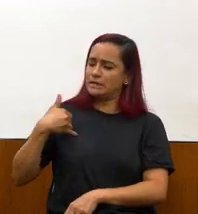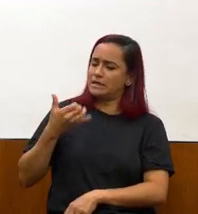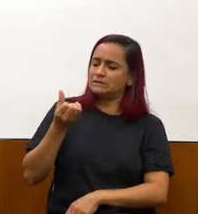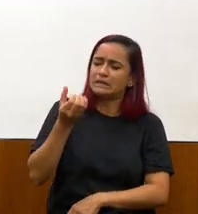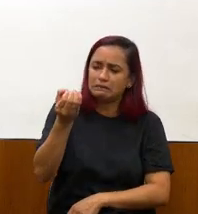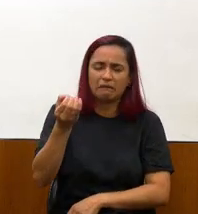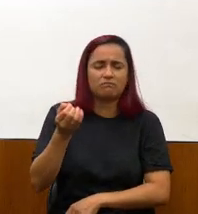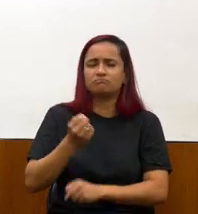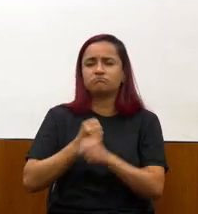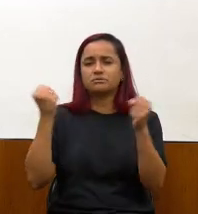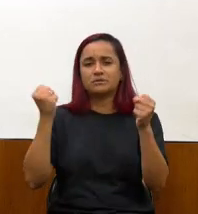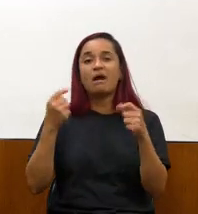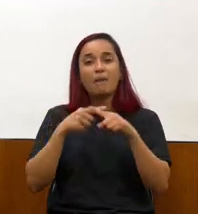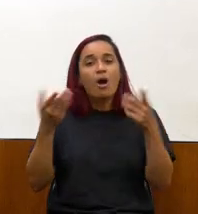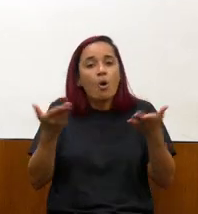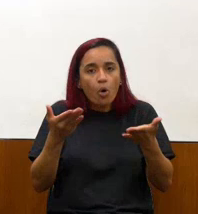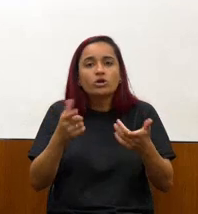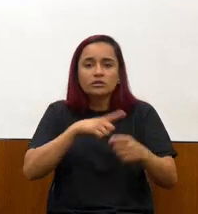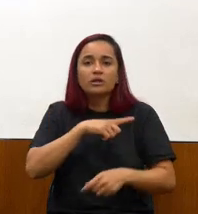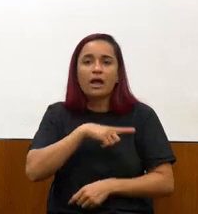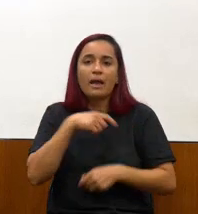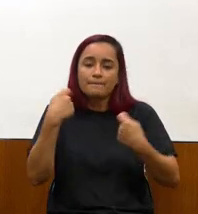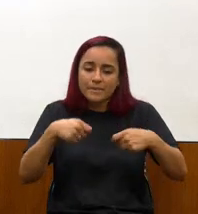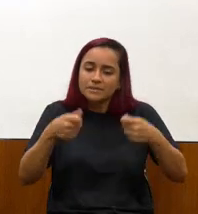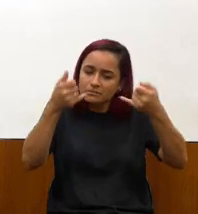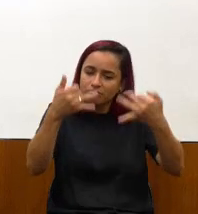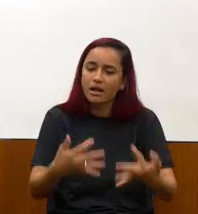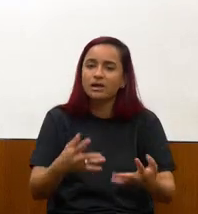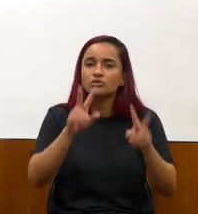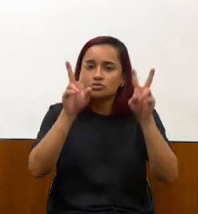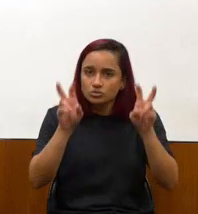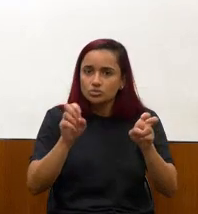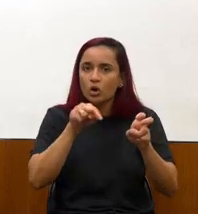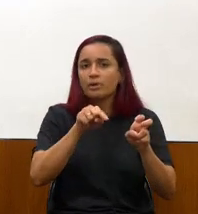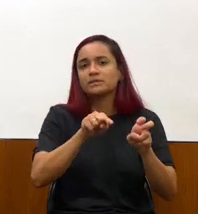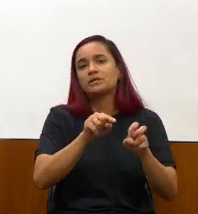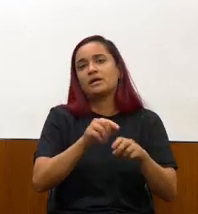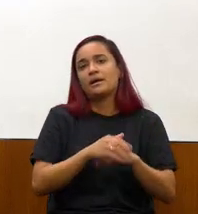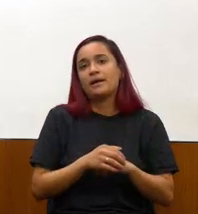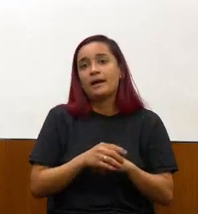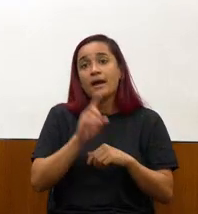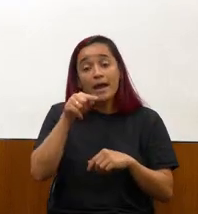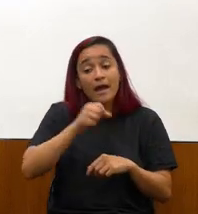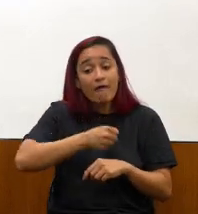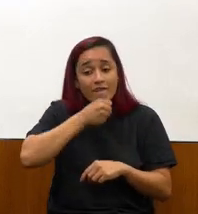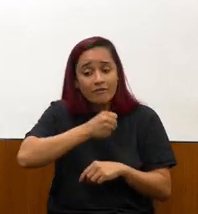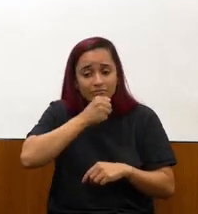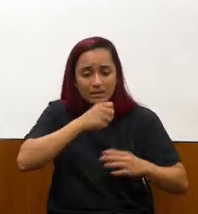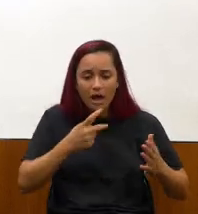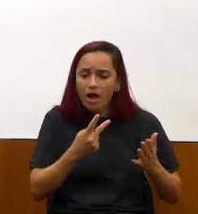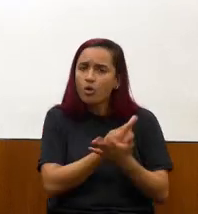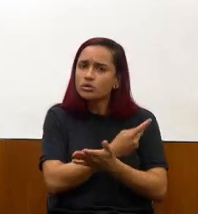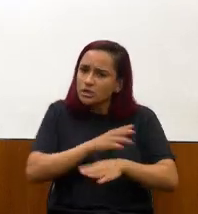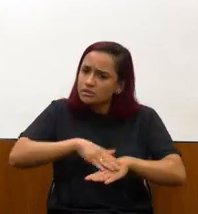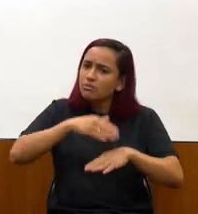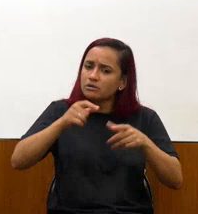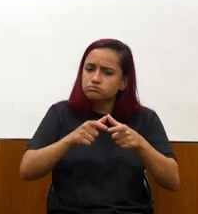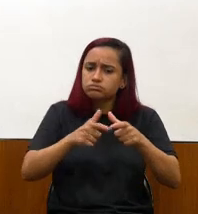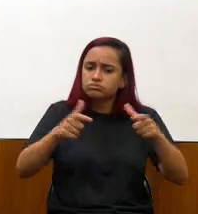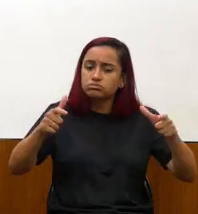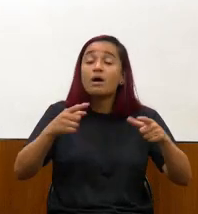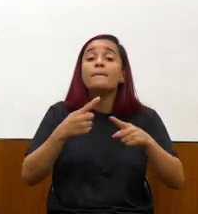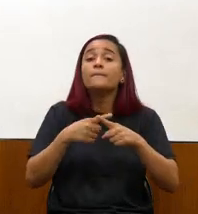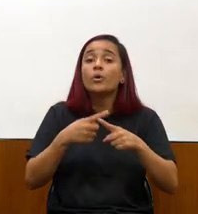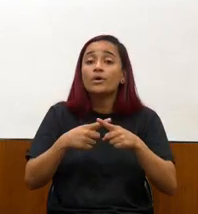coisas. E hoje a gente tem que falar sobre esse envelhecimento, que ele está cada dia precoce e cada dia mais em pauta, porque as pessoas estão vivendo